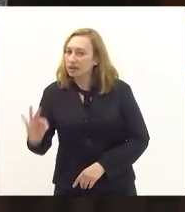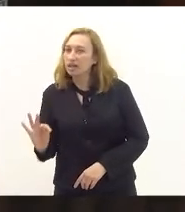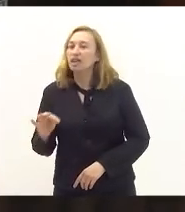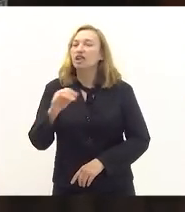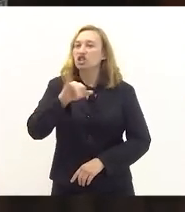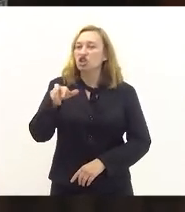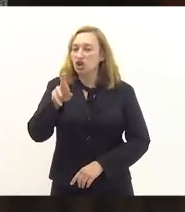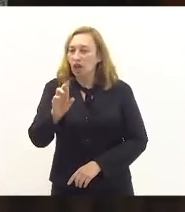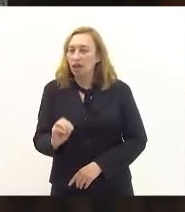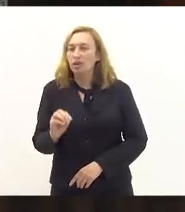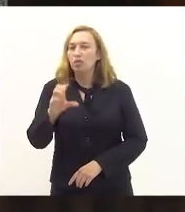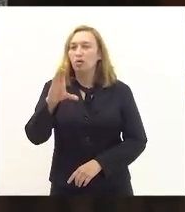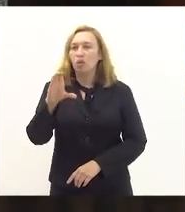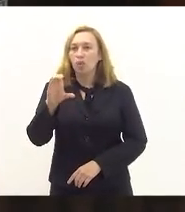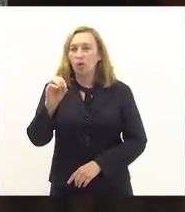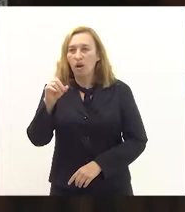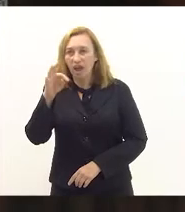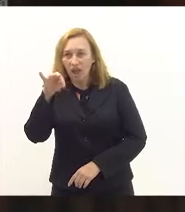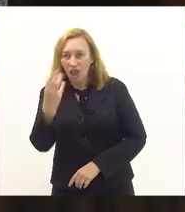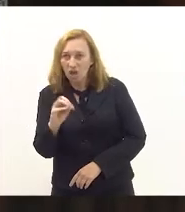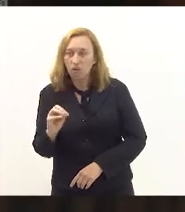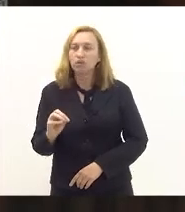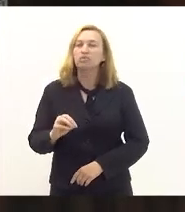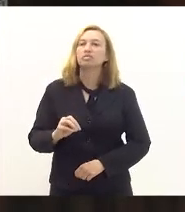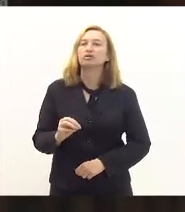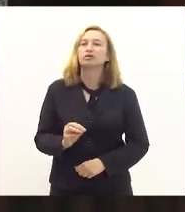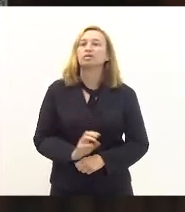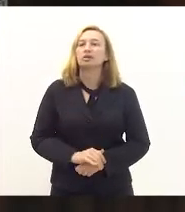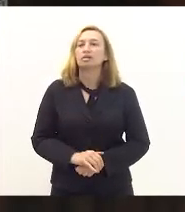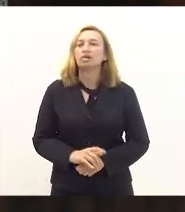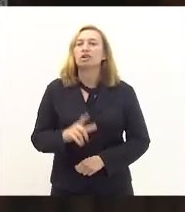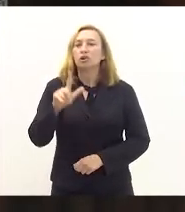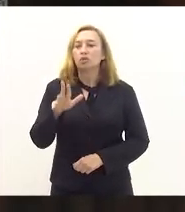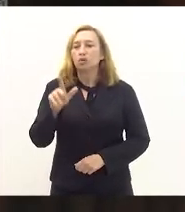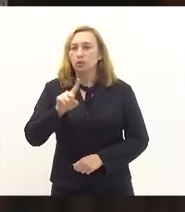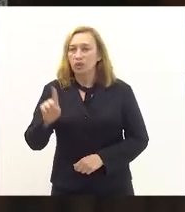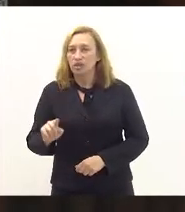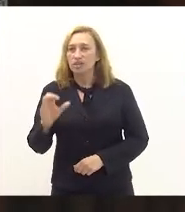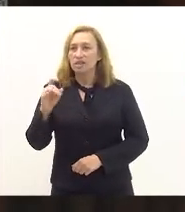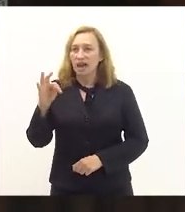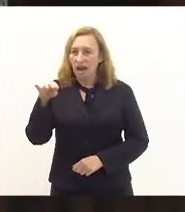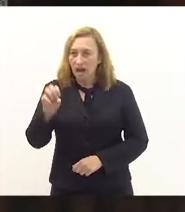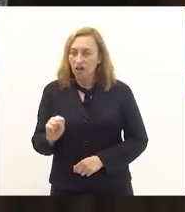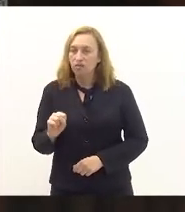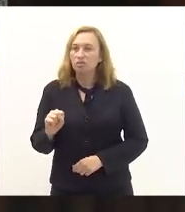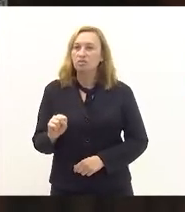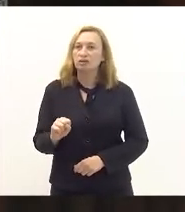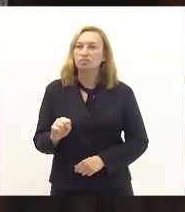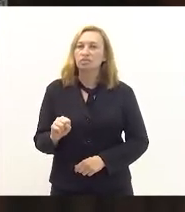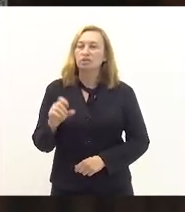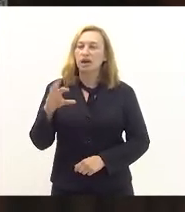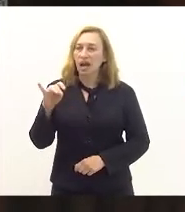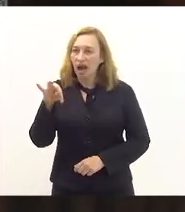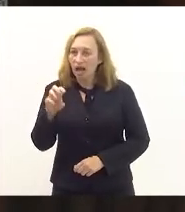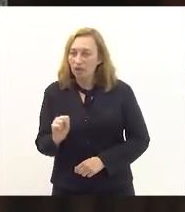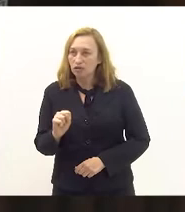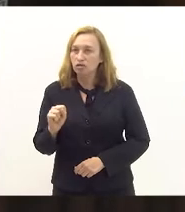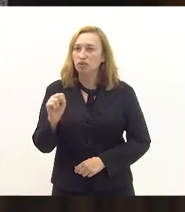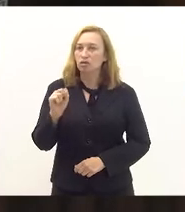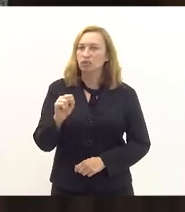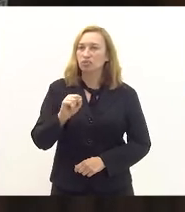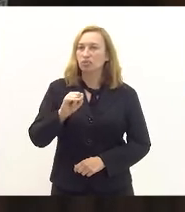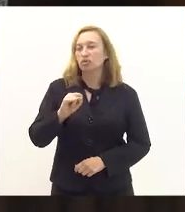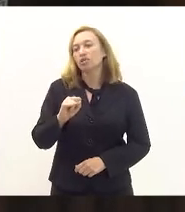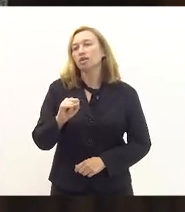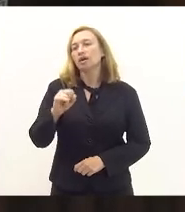Coelho, também nosso companheiro do PDT, Luiz Carlos Nascimento, do PDT, Carlos José Almeida, do